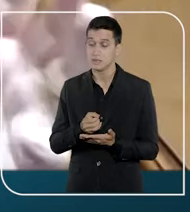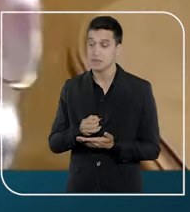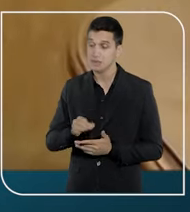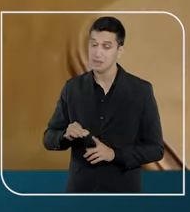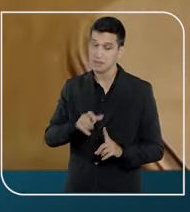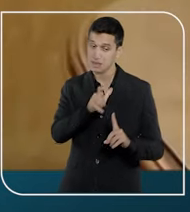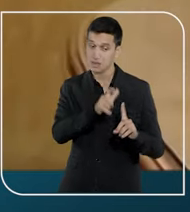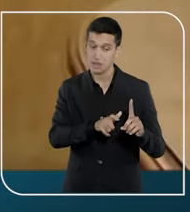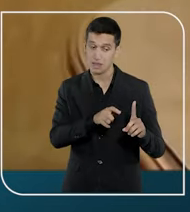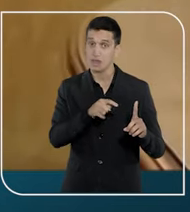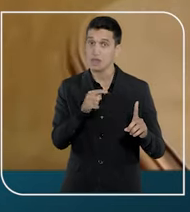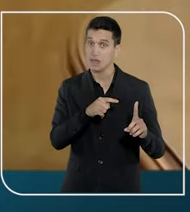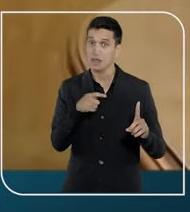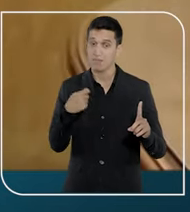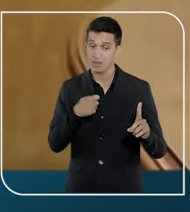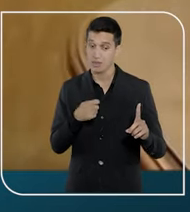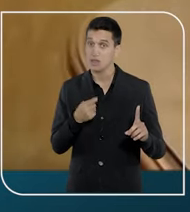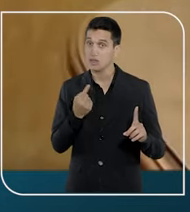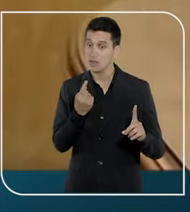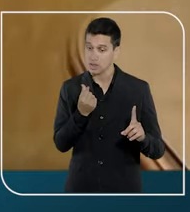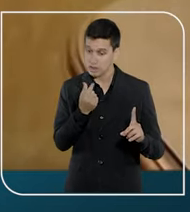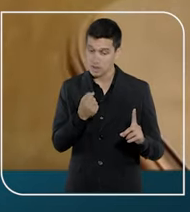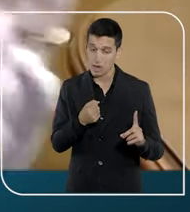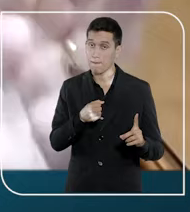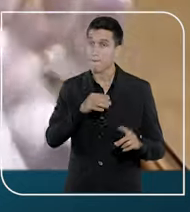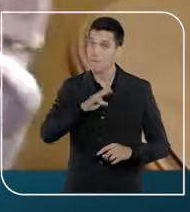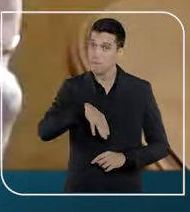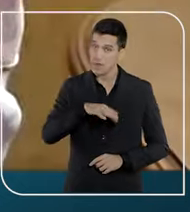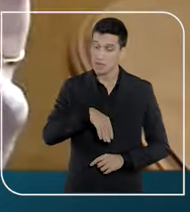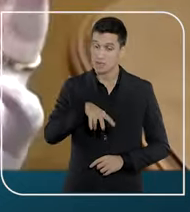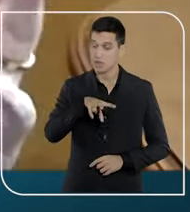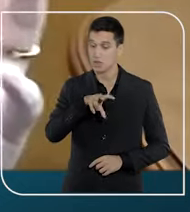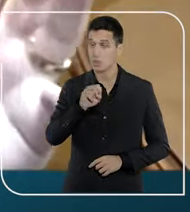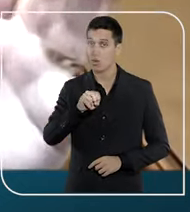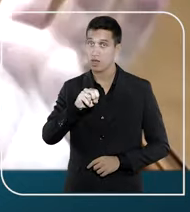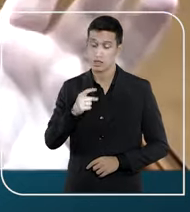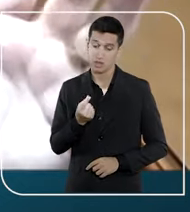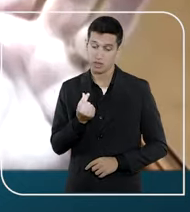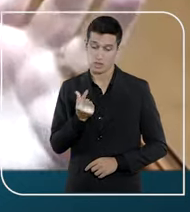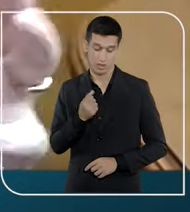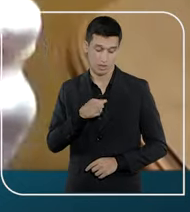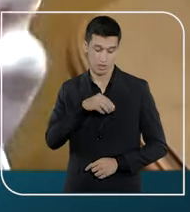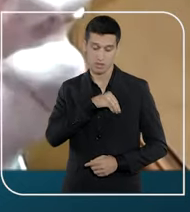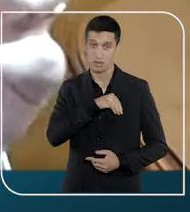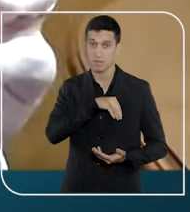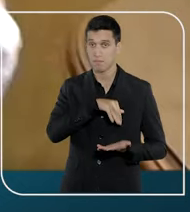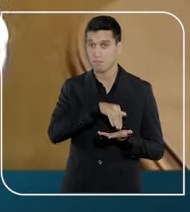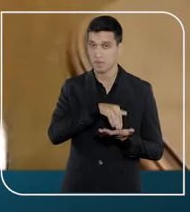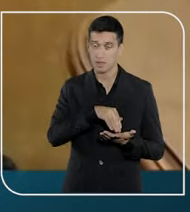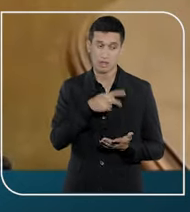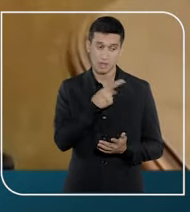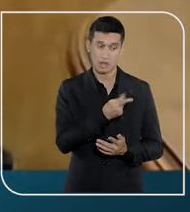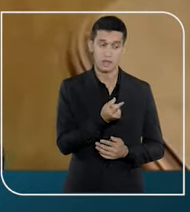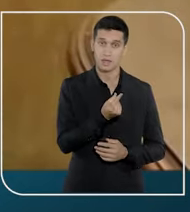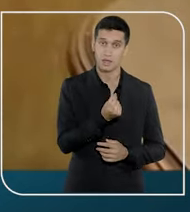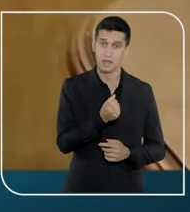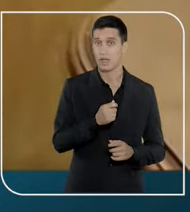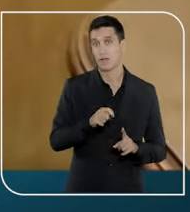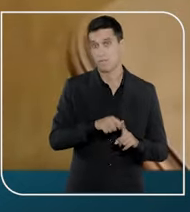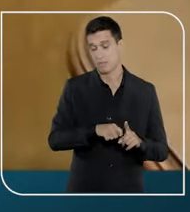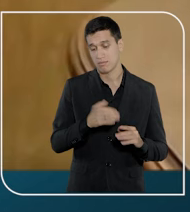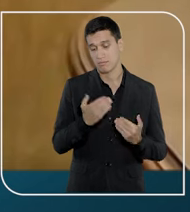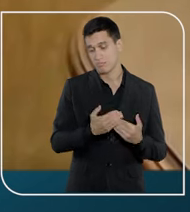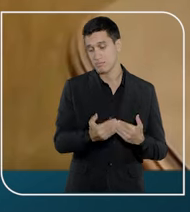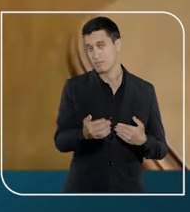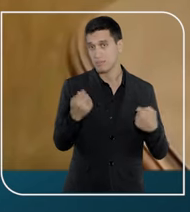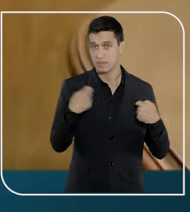ganhar menos de 50 salários mínimos, o salário dele mensal pode ser penhorado numa fração, desde